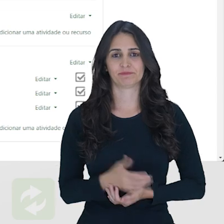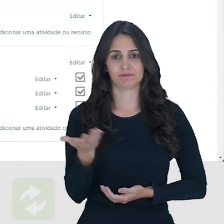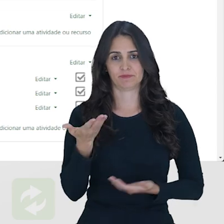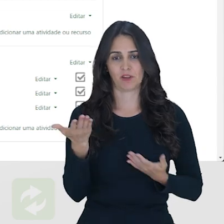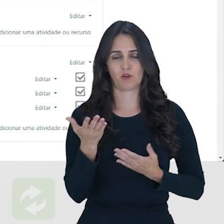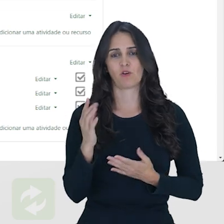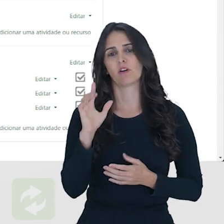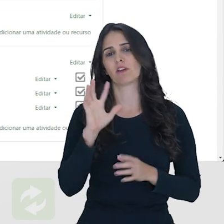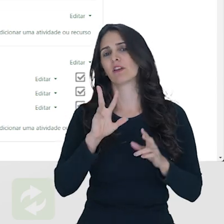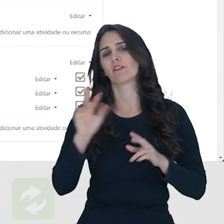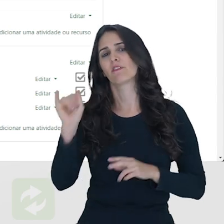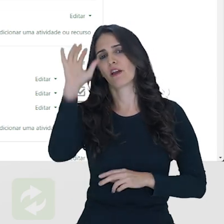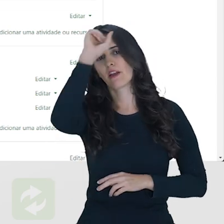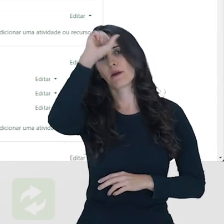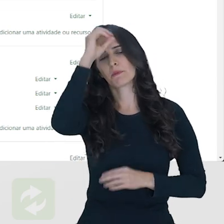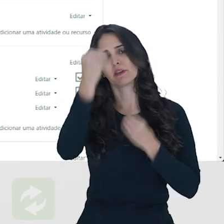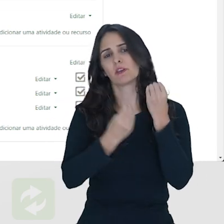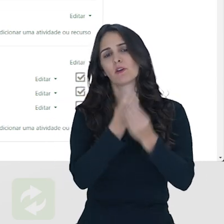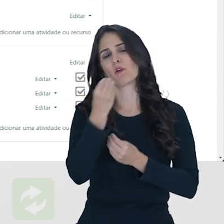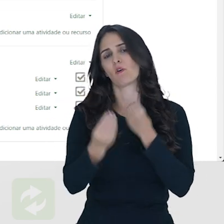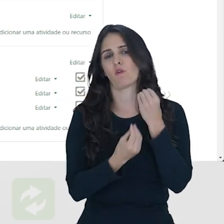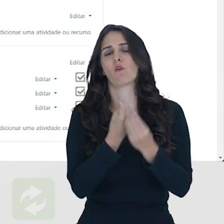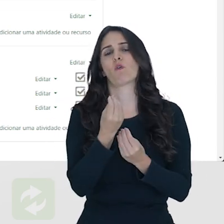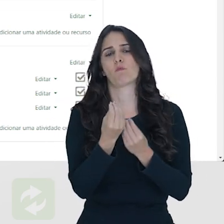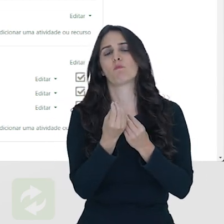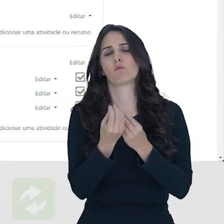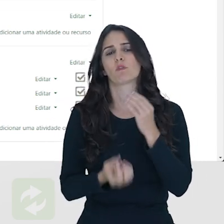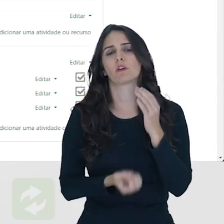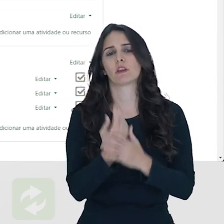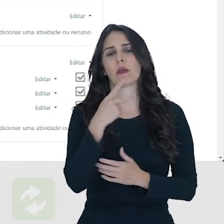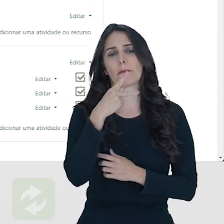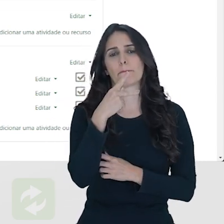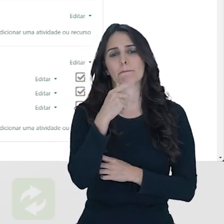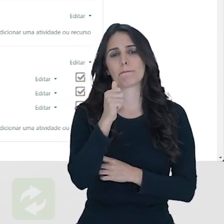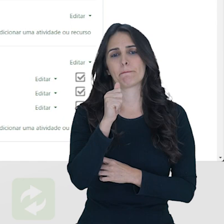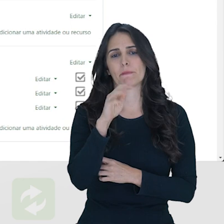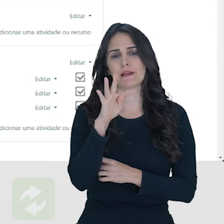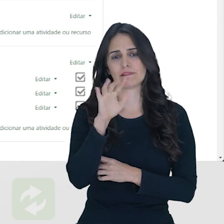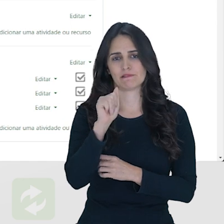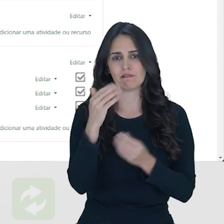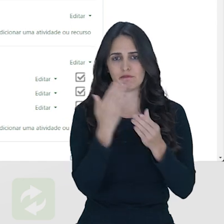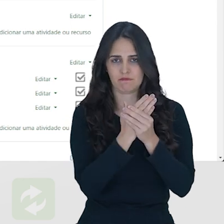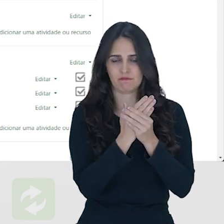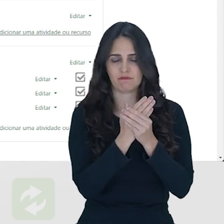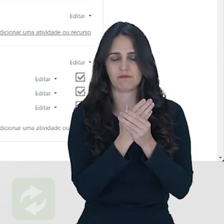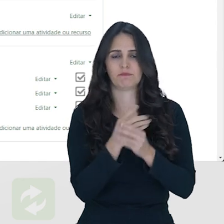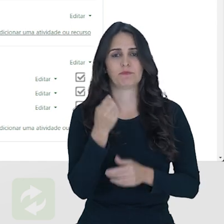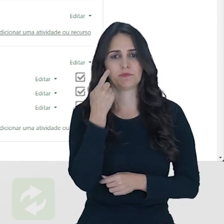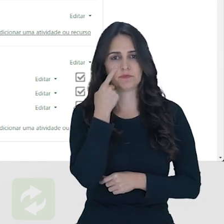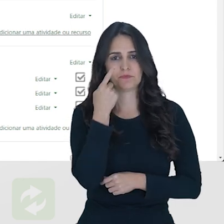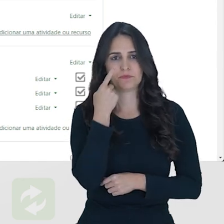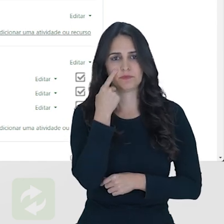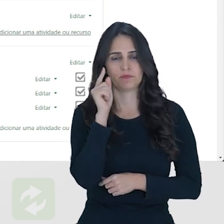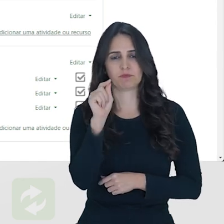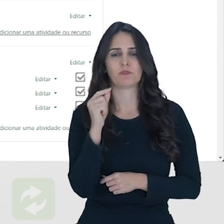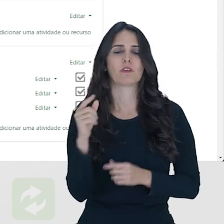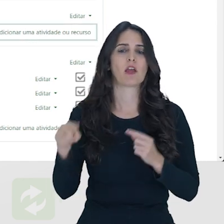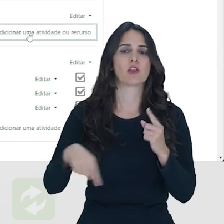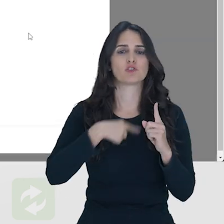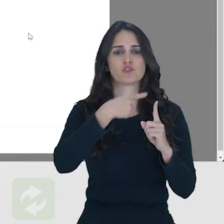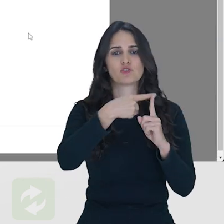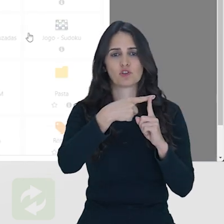Olá neste tutorial Vamos aprender a inserir o recurso pasta então com a edição ativada nós vamos